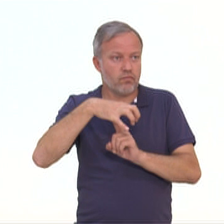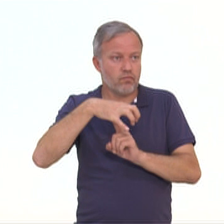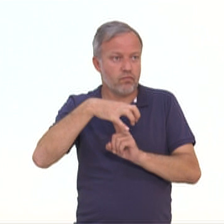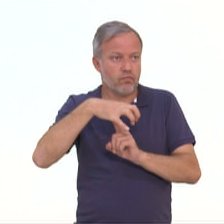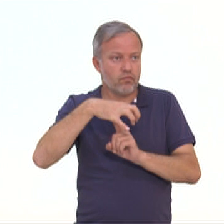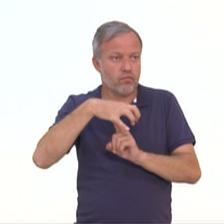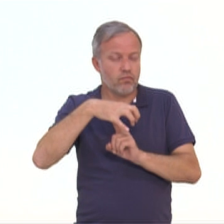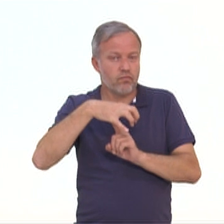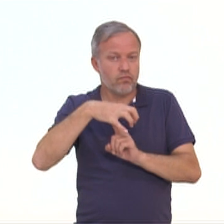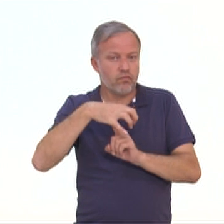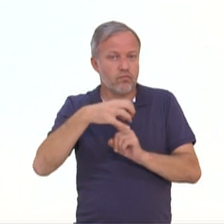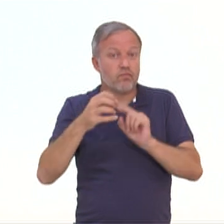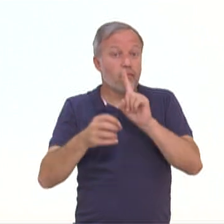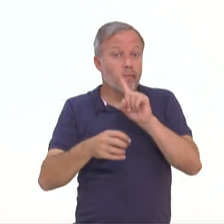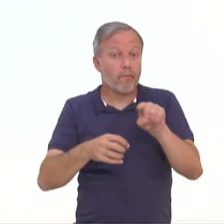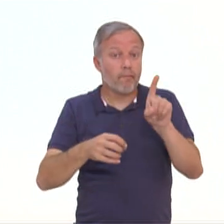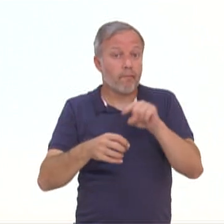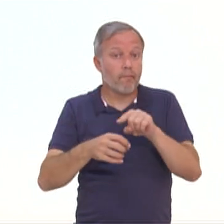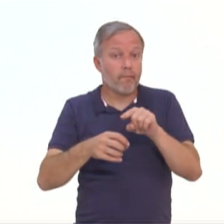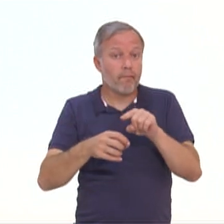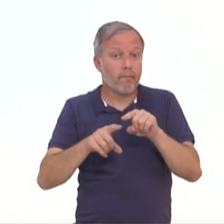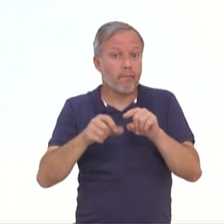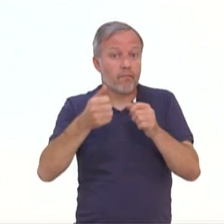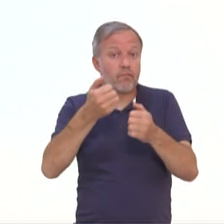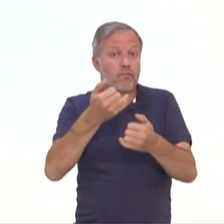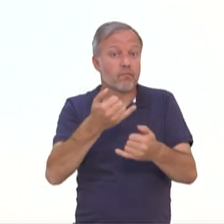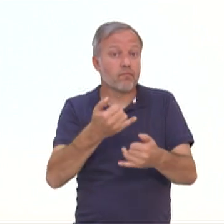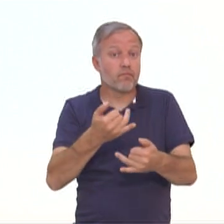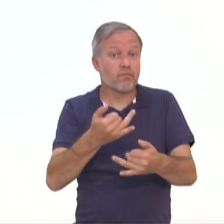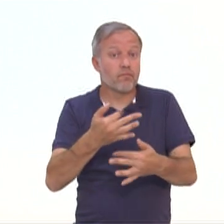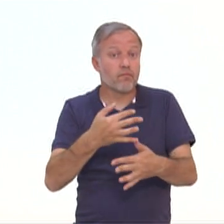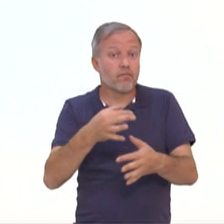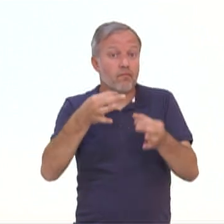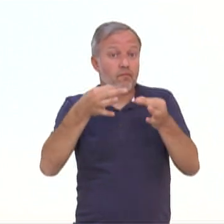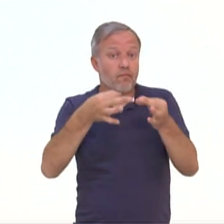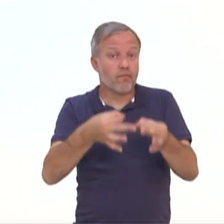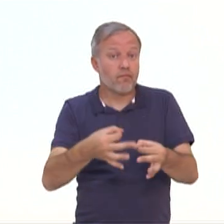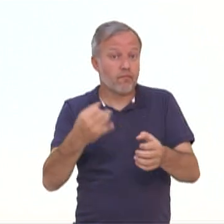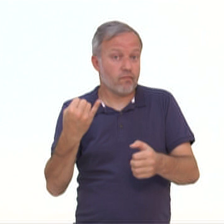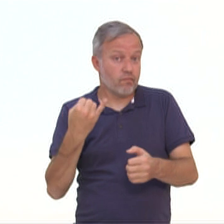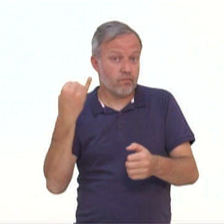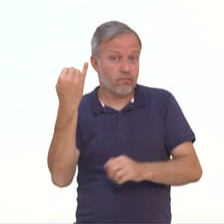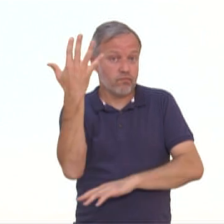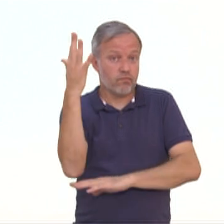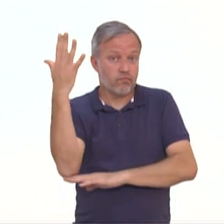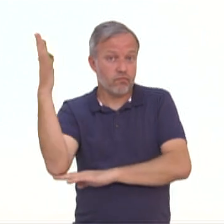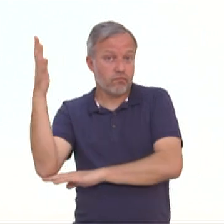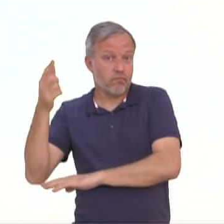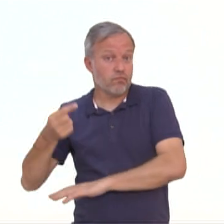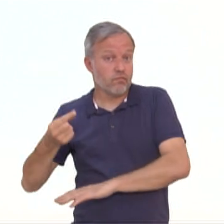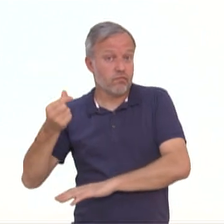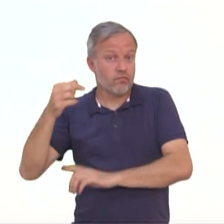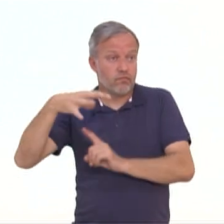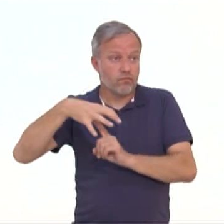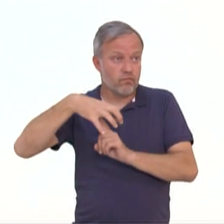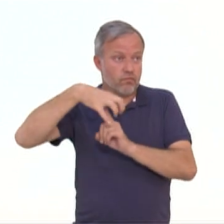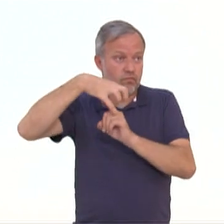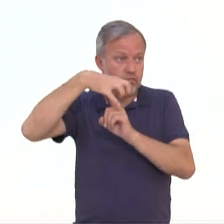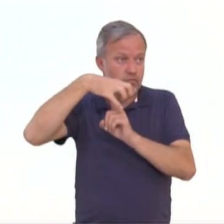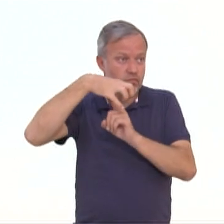Ceará. Assinale a alternativa que descreve corretamente a importância ecológica e ou econômica dos